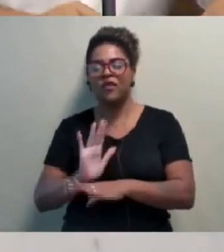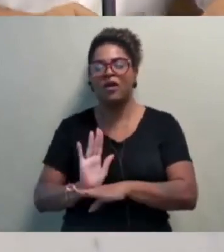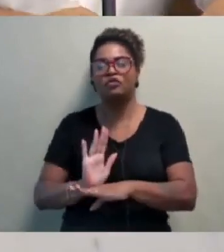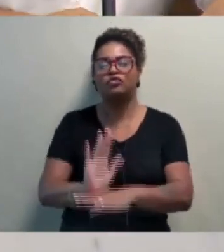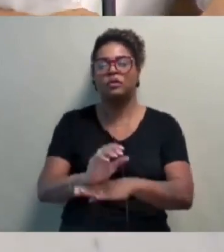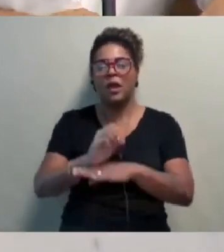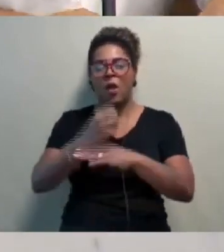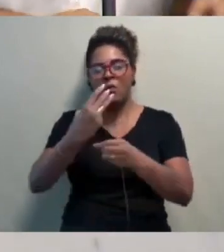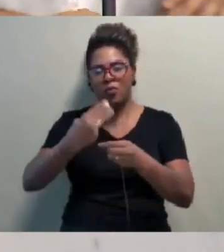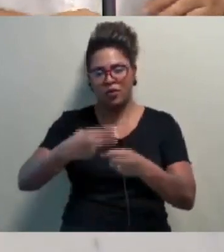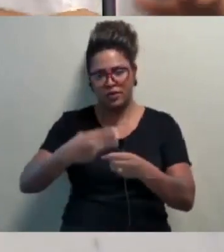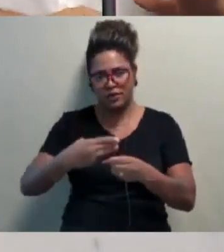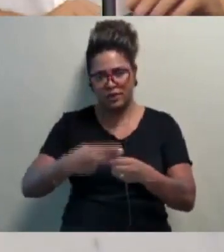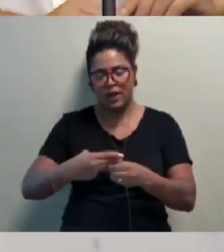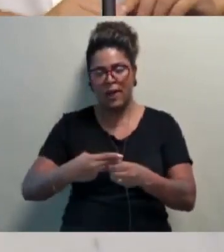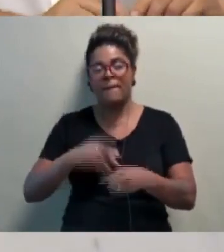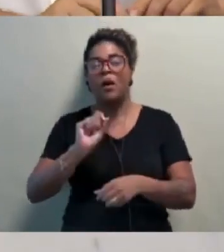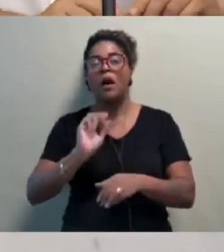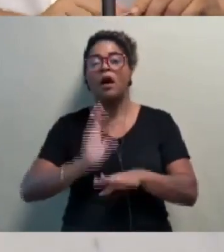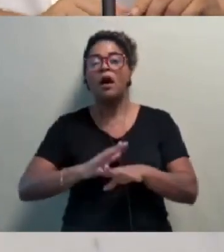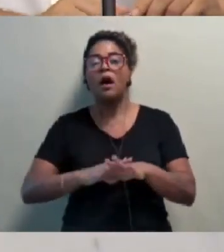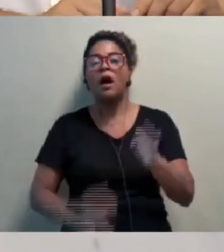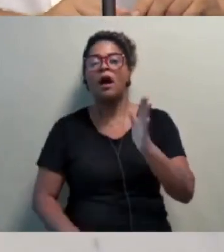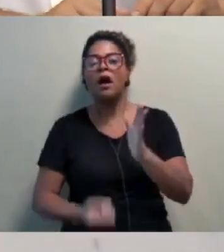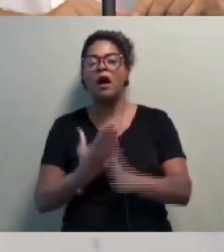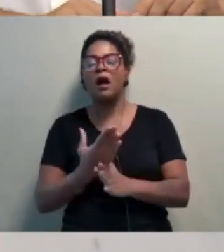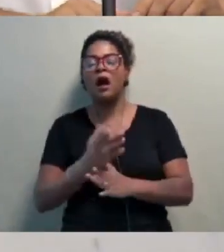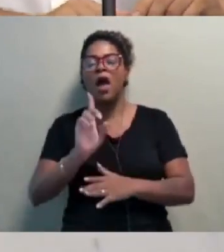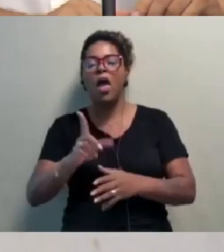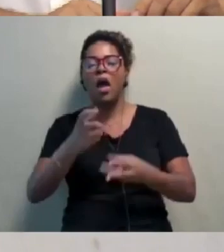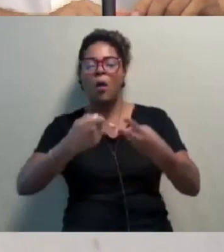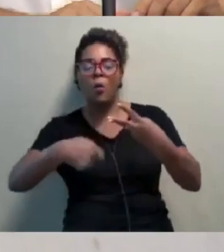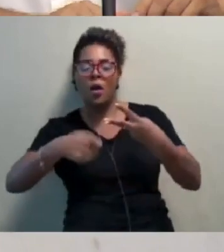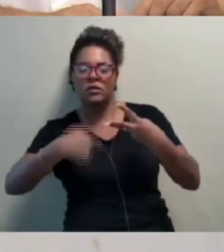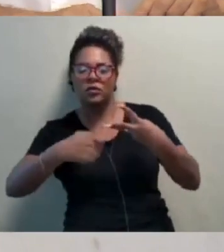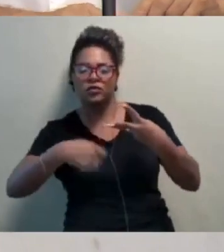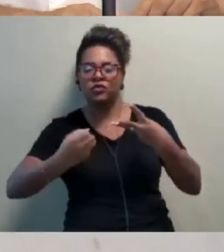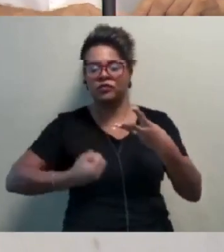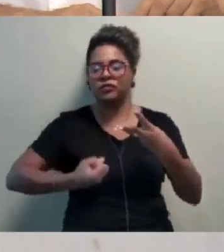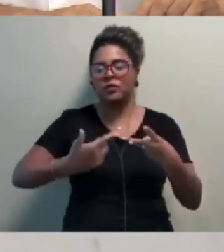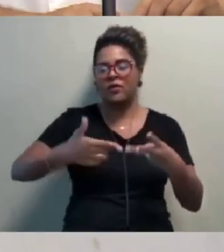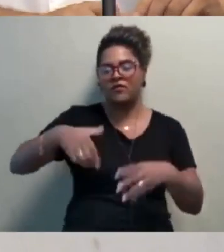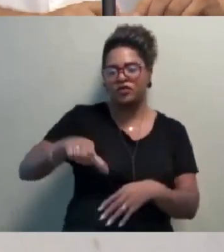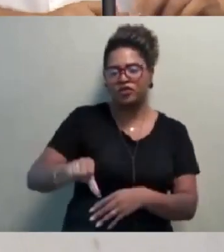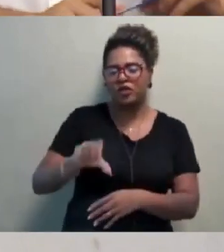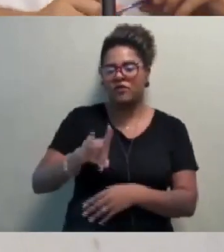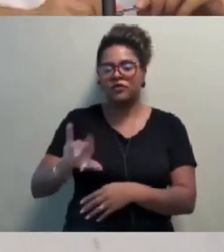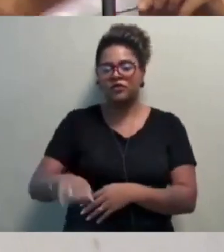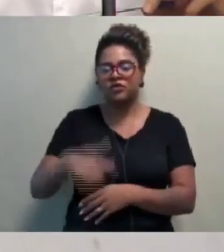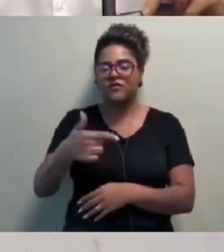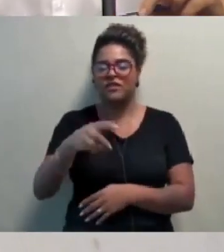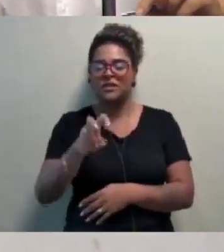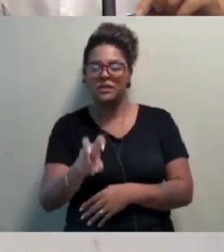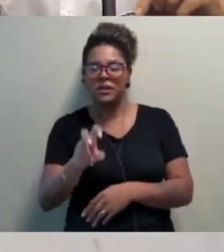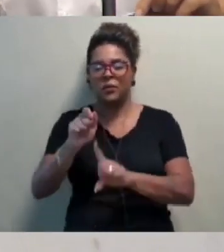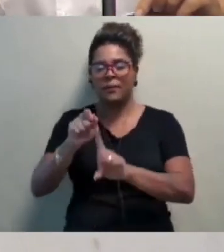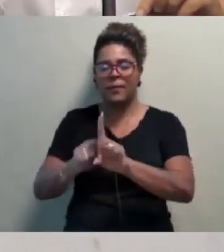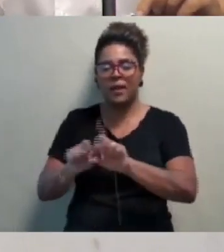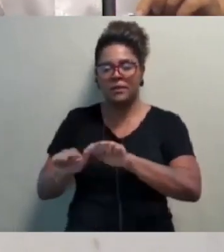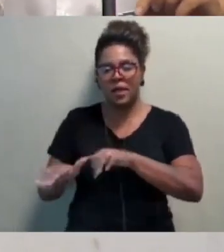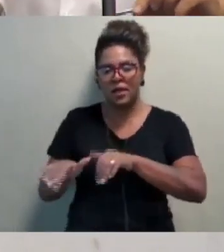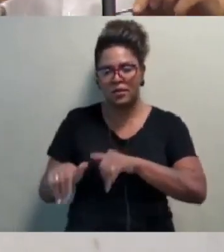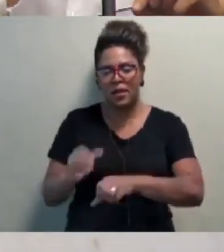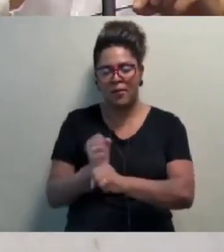providências. Autoria, mensagem do Executivo número 29, de 25 de setembro de 2023. Há